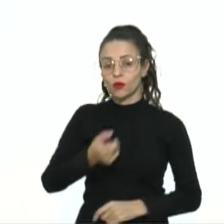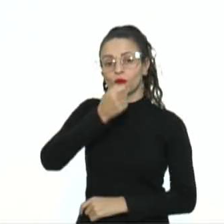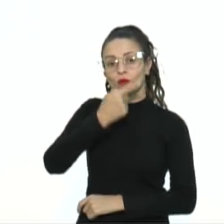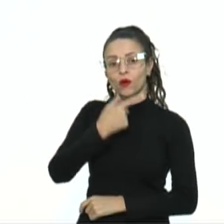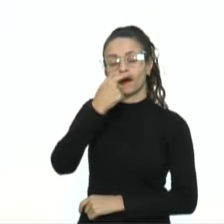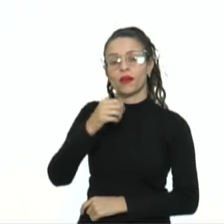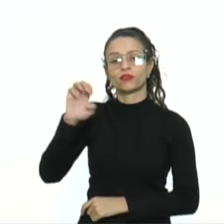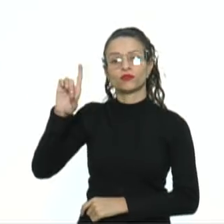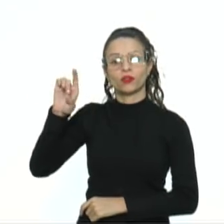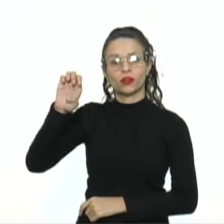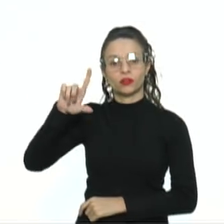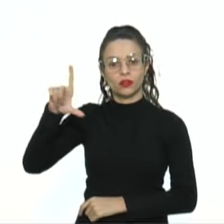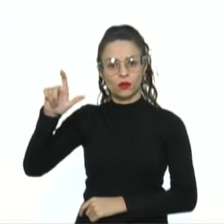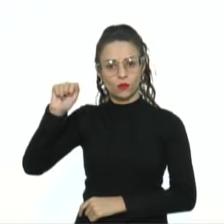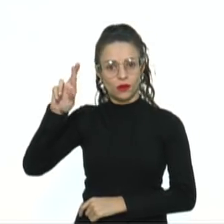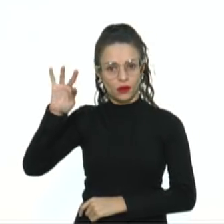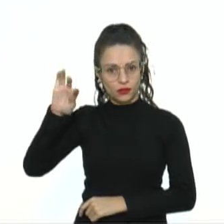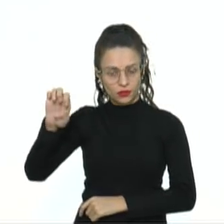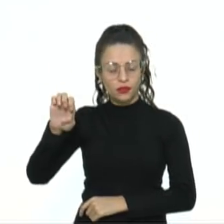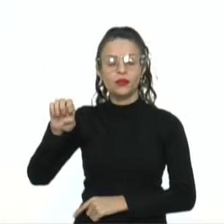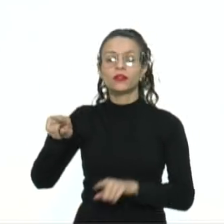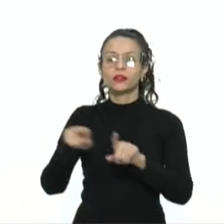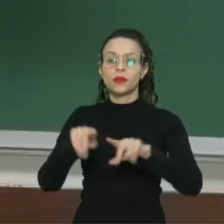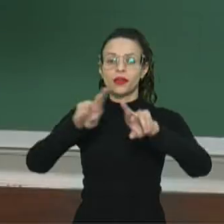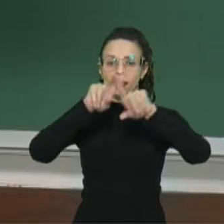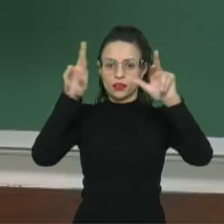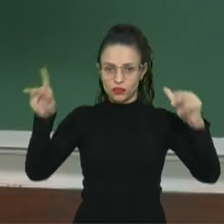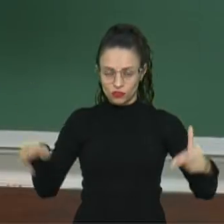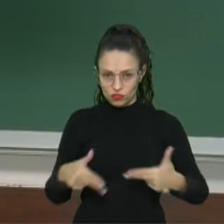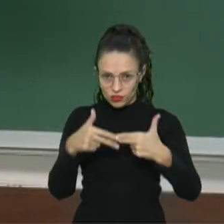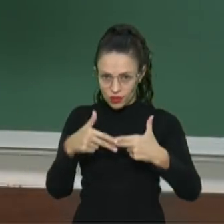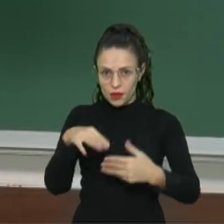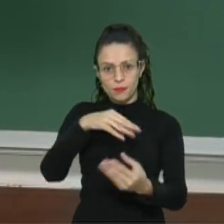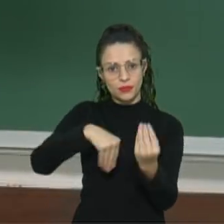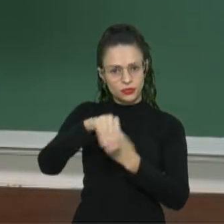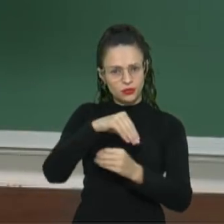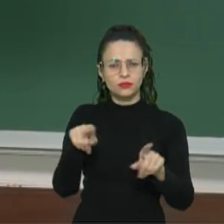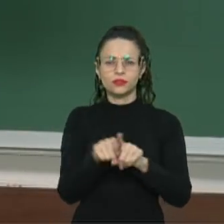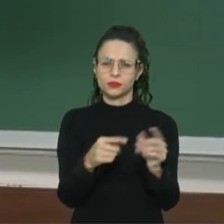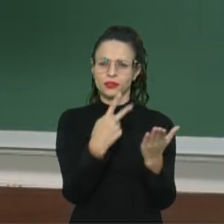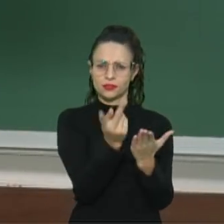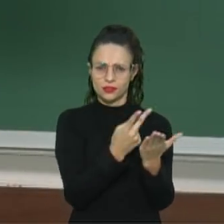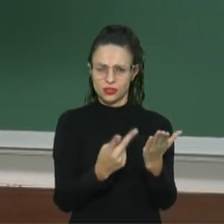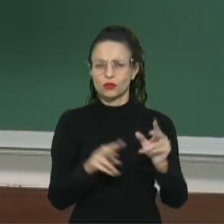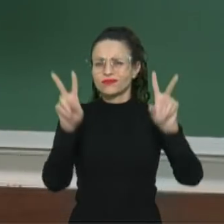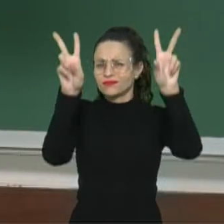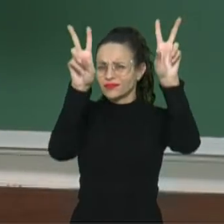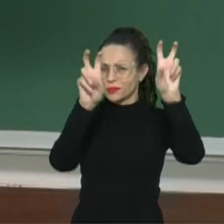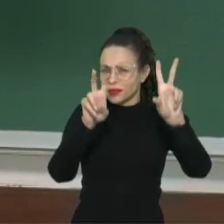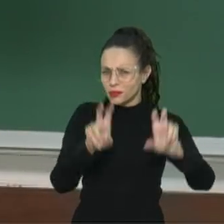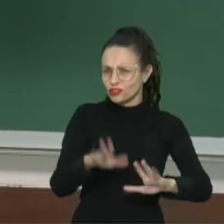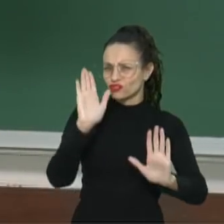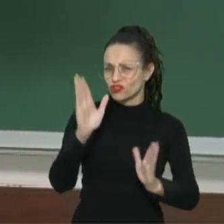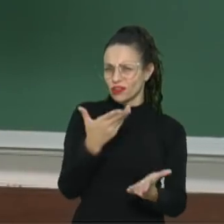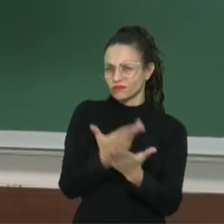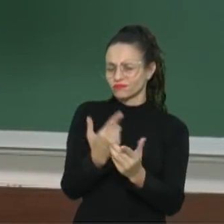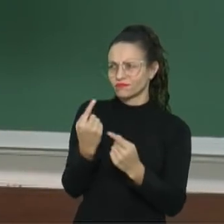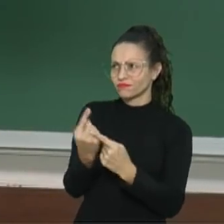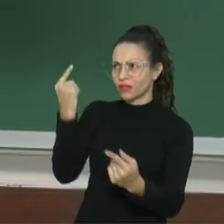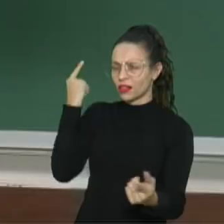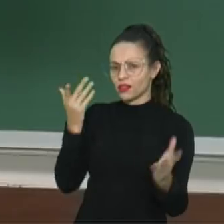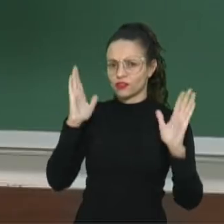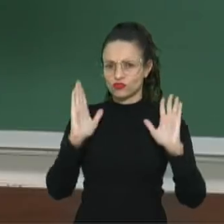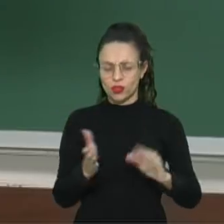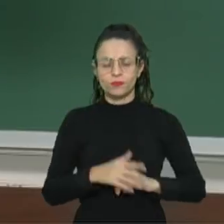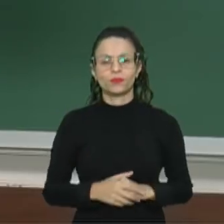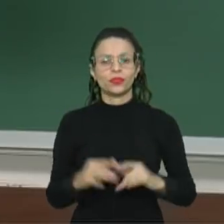dell'arte, etnia e miscigenação e o desenho. Temas que a gente já trabalhou nas aulas anteriores. Então, o